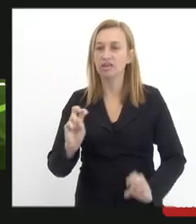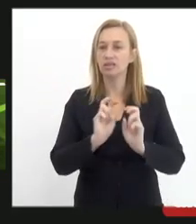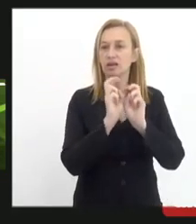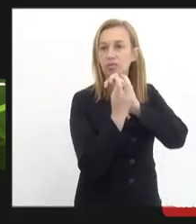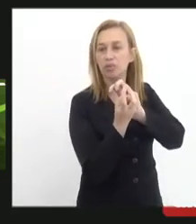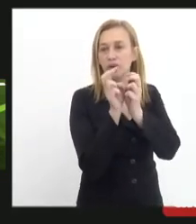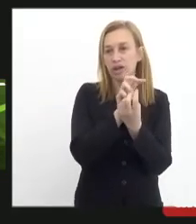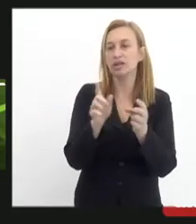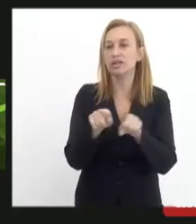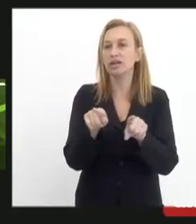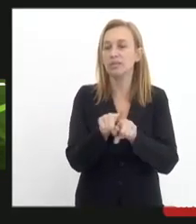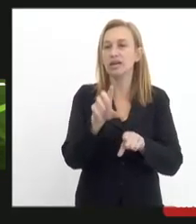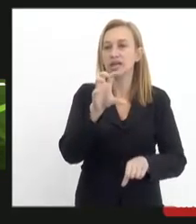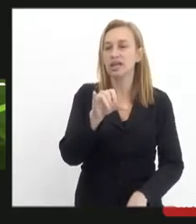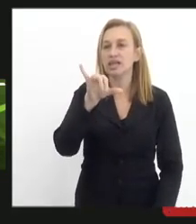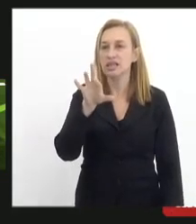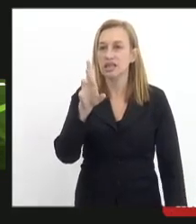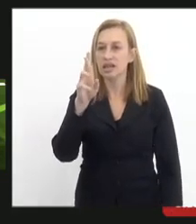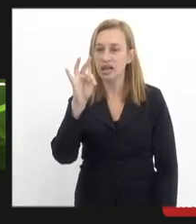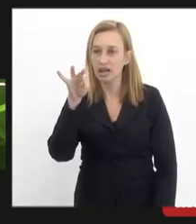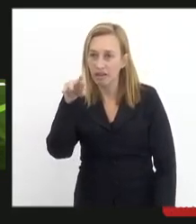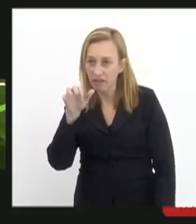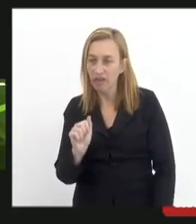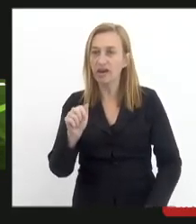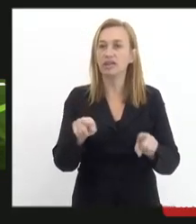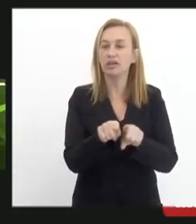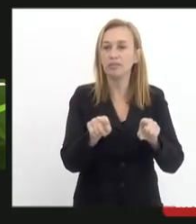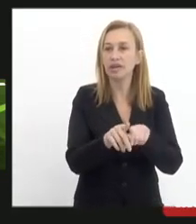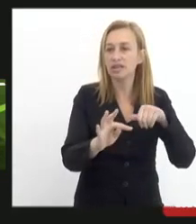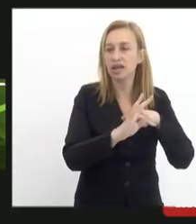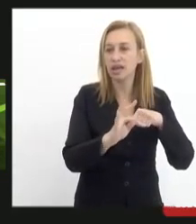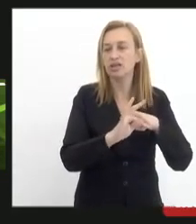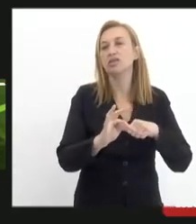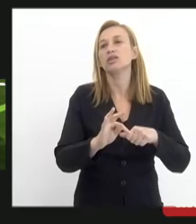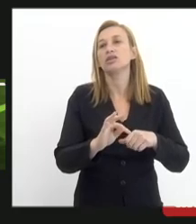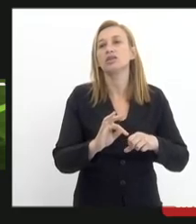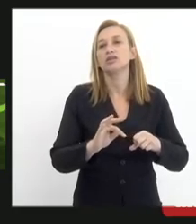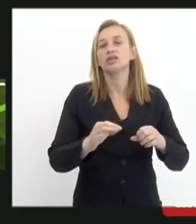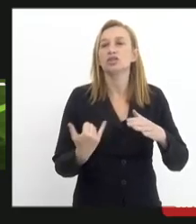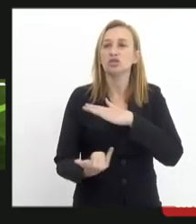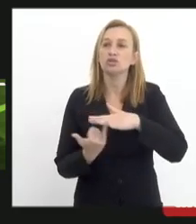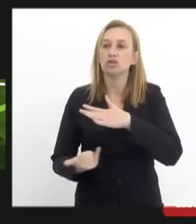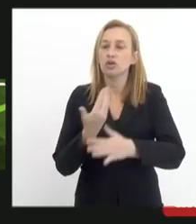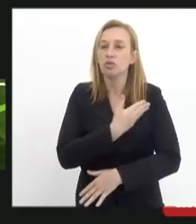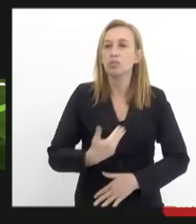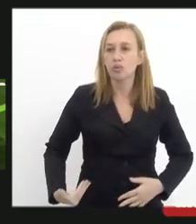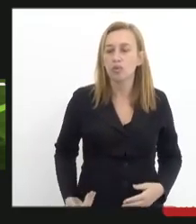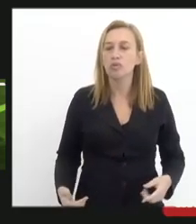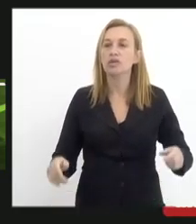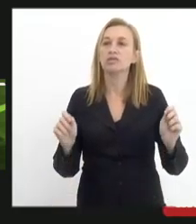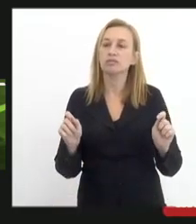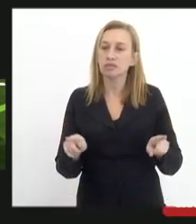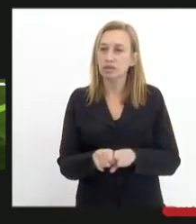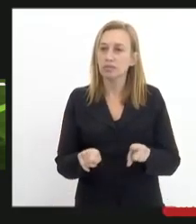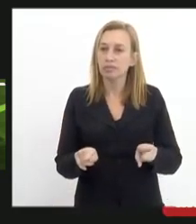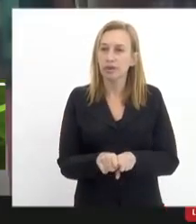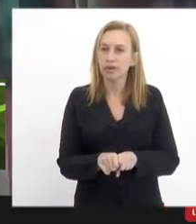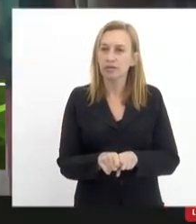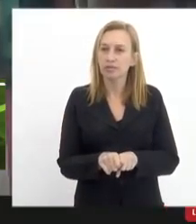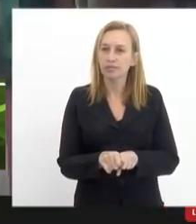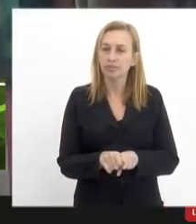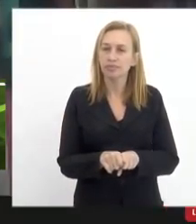Ciranda, e técnicos das instituições públicas de patrimônio cultural e, possivelmente,